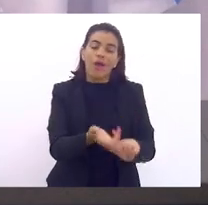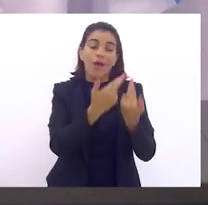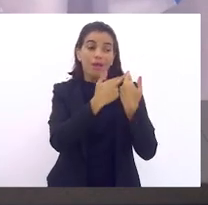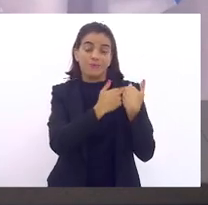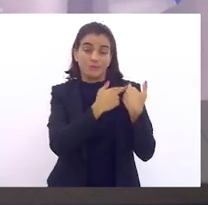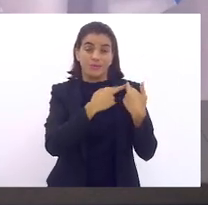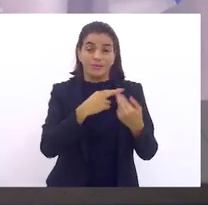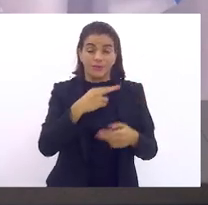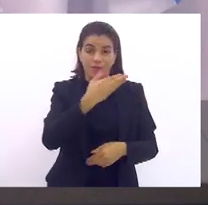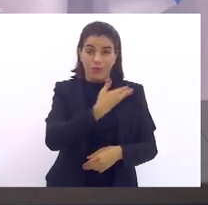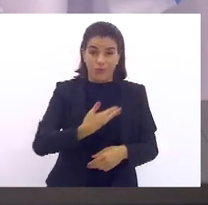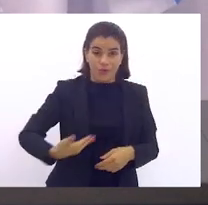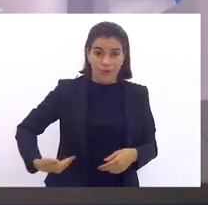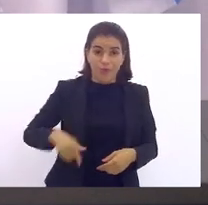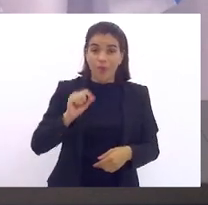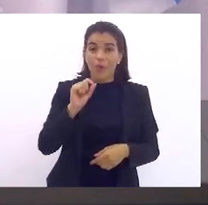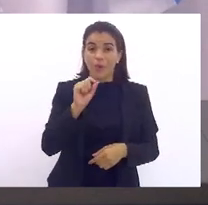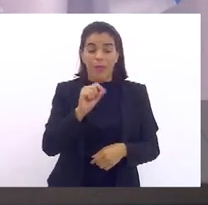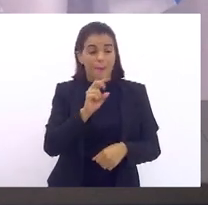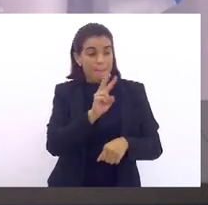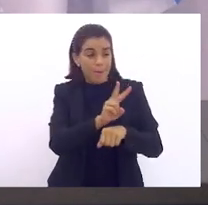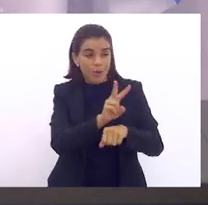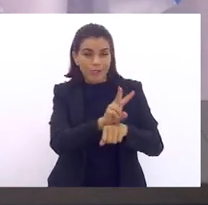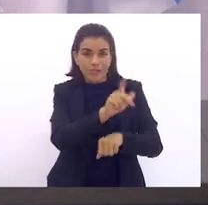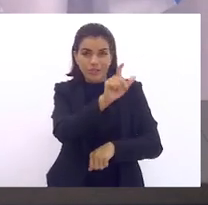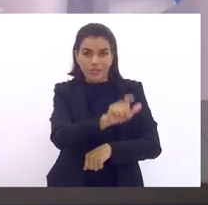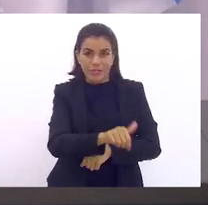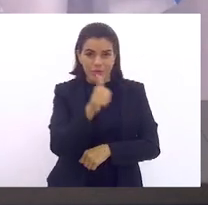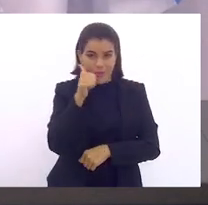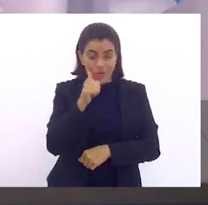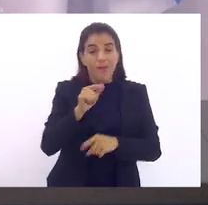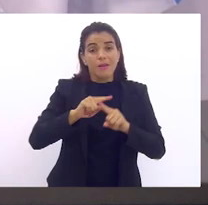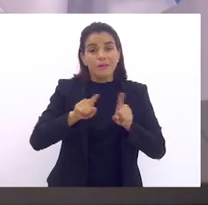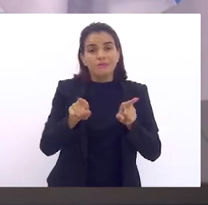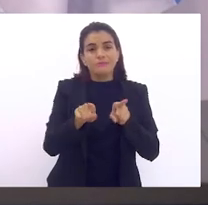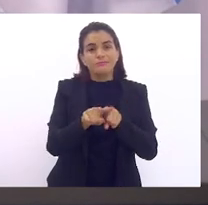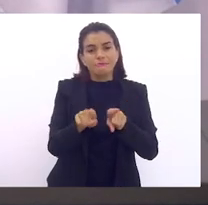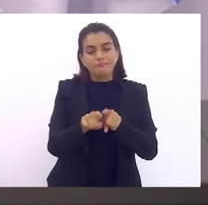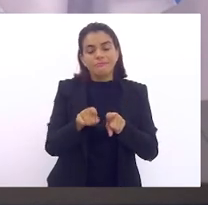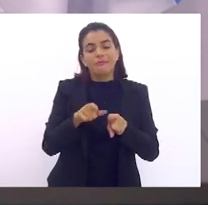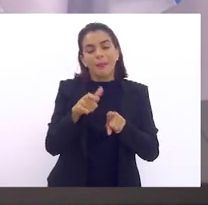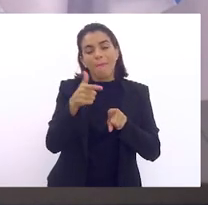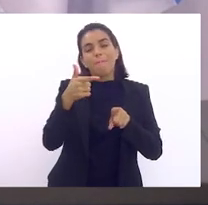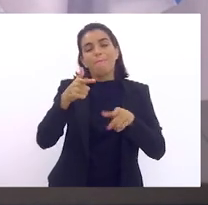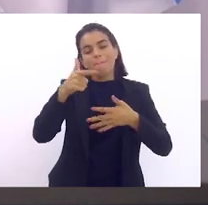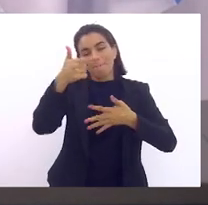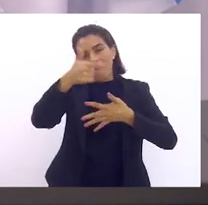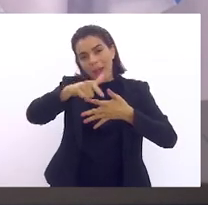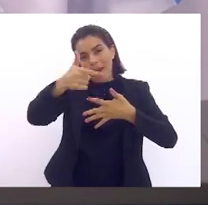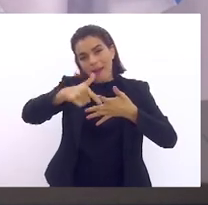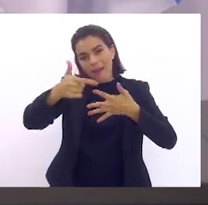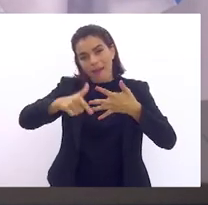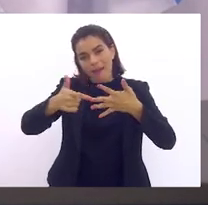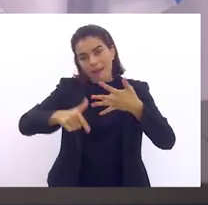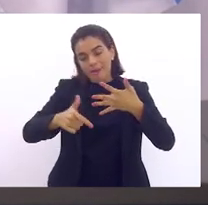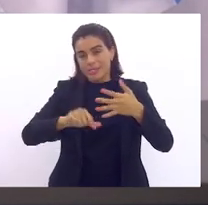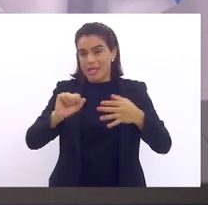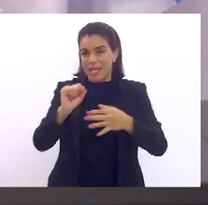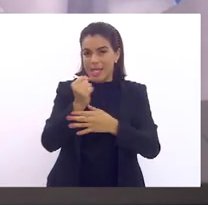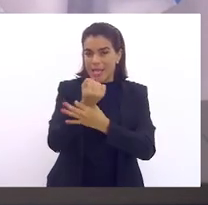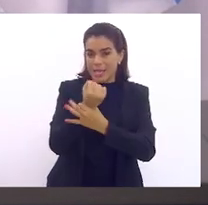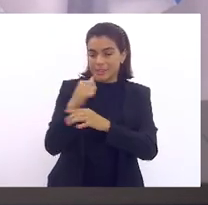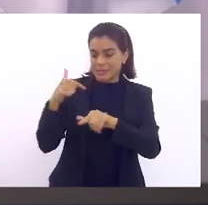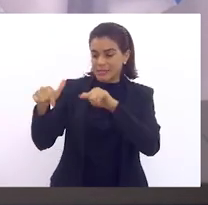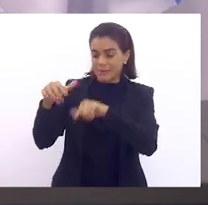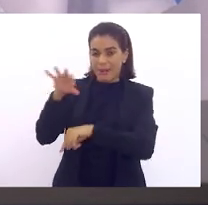que a rede de proteção esteja funcionando mas a gente sabe que vai para além de uma rede de proteção né é garantia de emprego